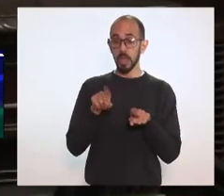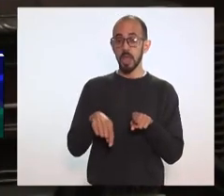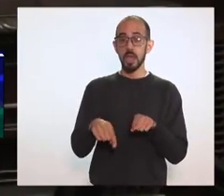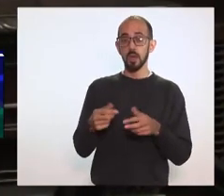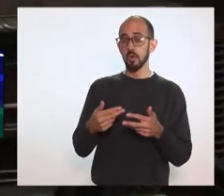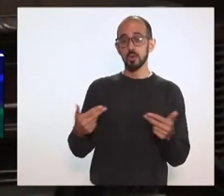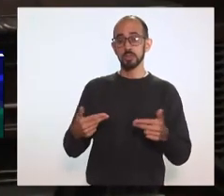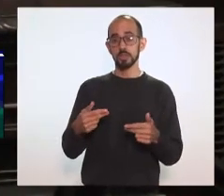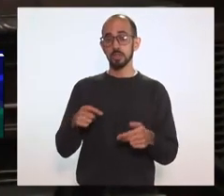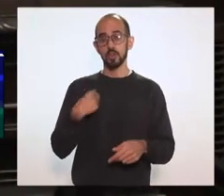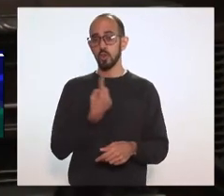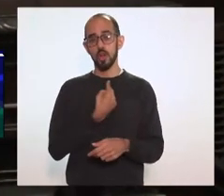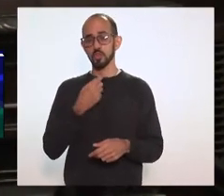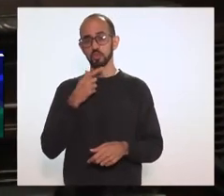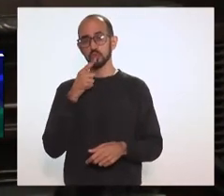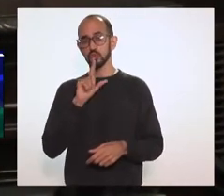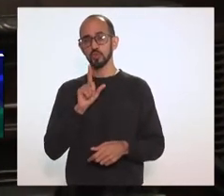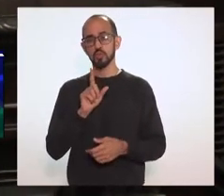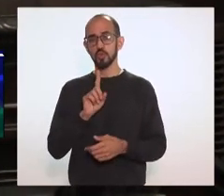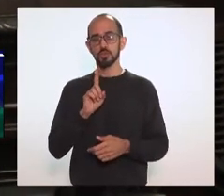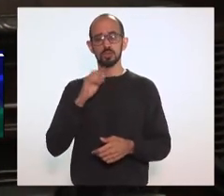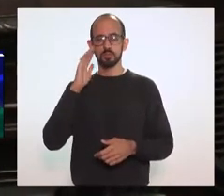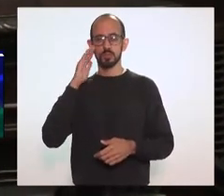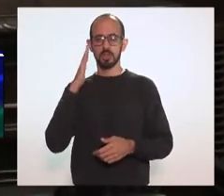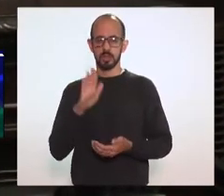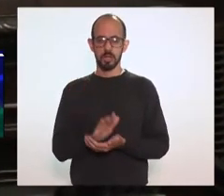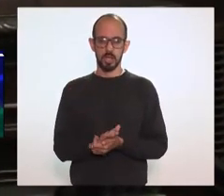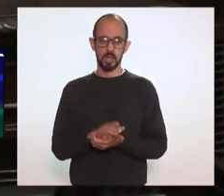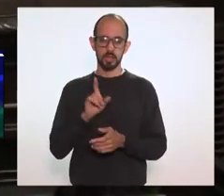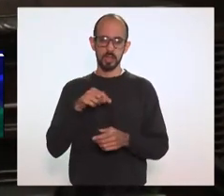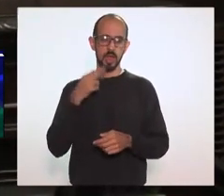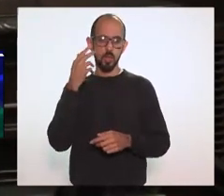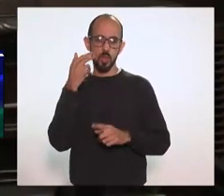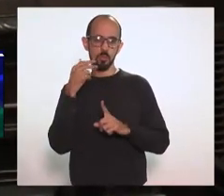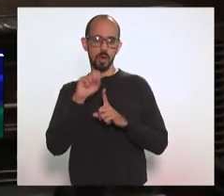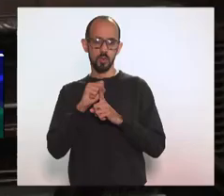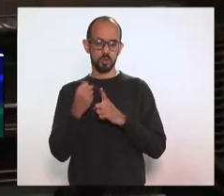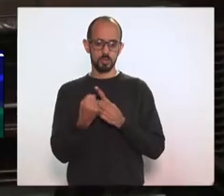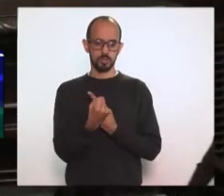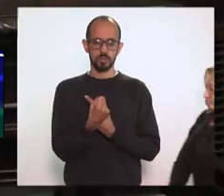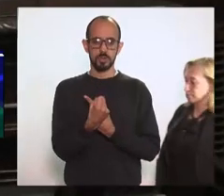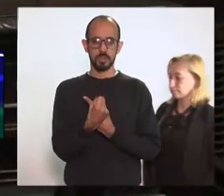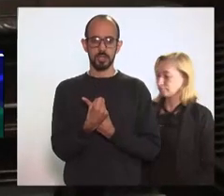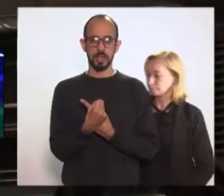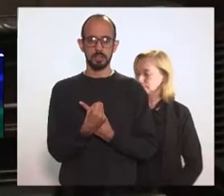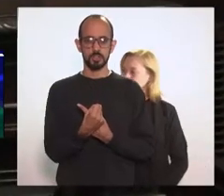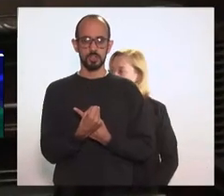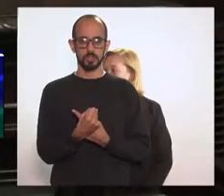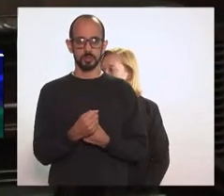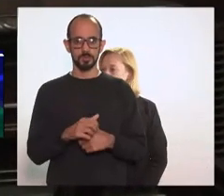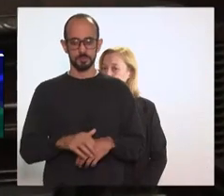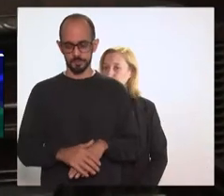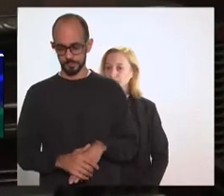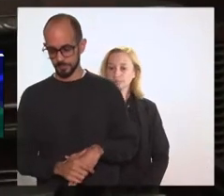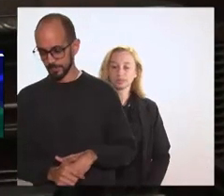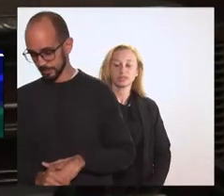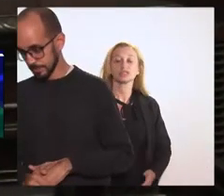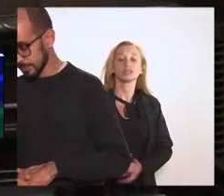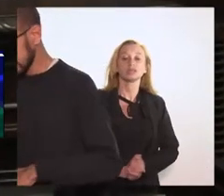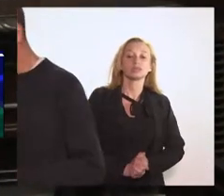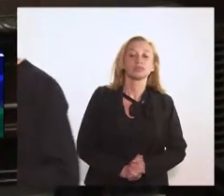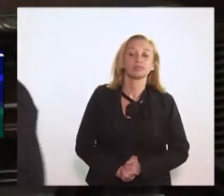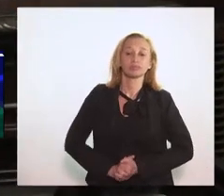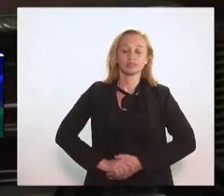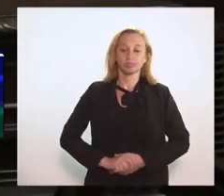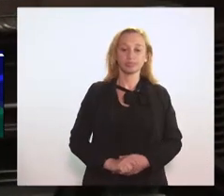aberrações hoje comuns na sociedade, e tive a surpresa ontem de os clássicos da literatura